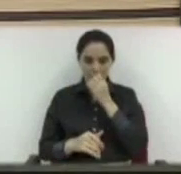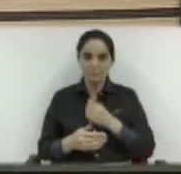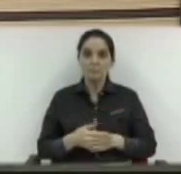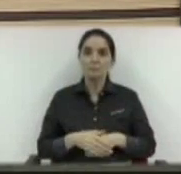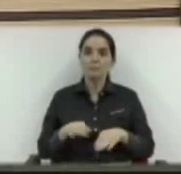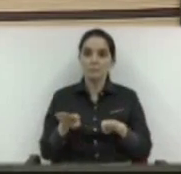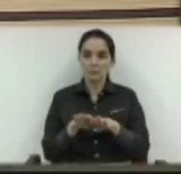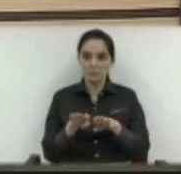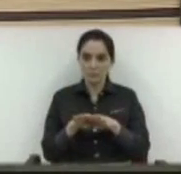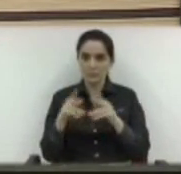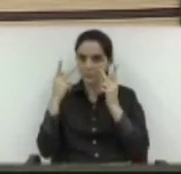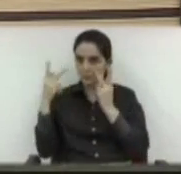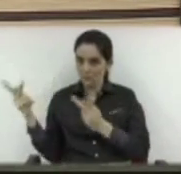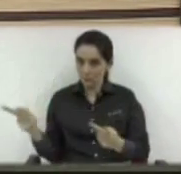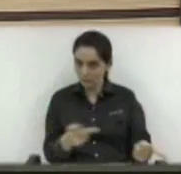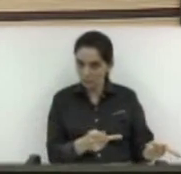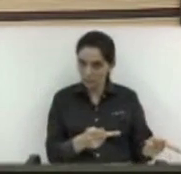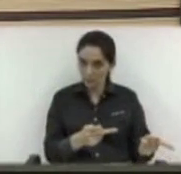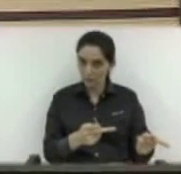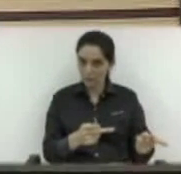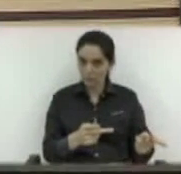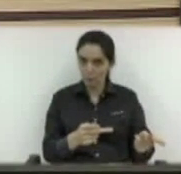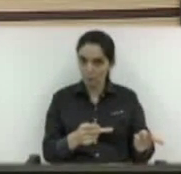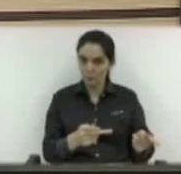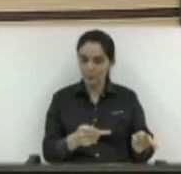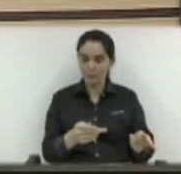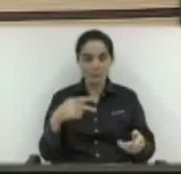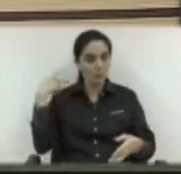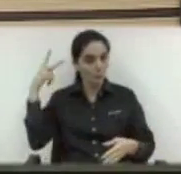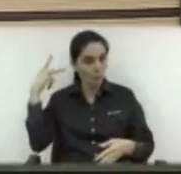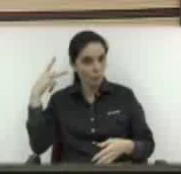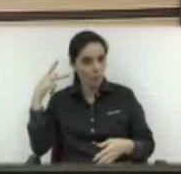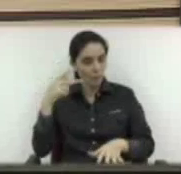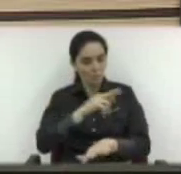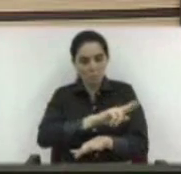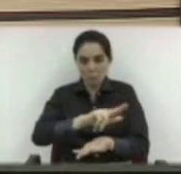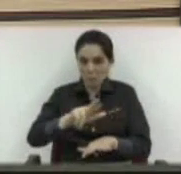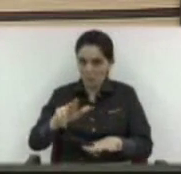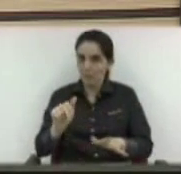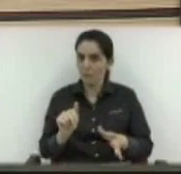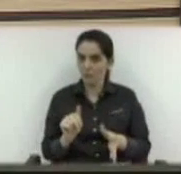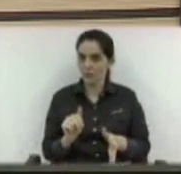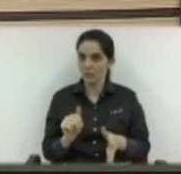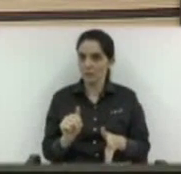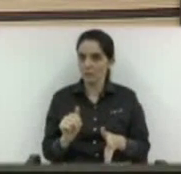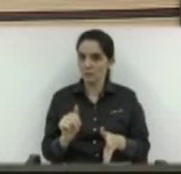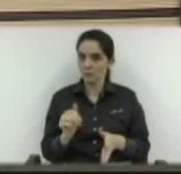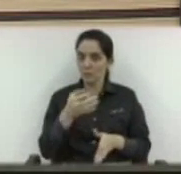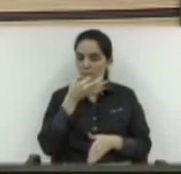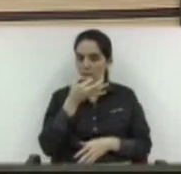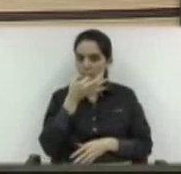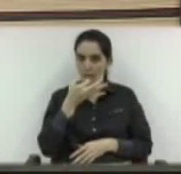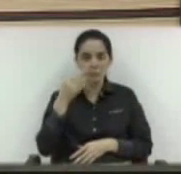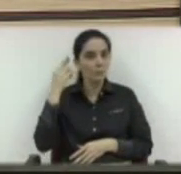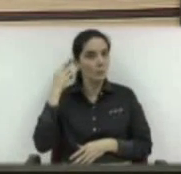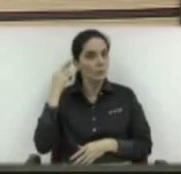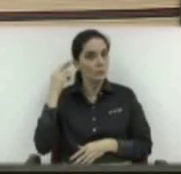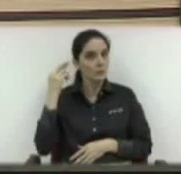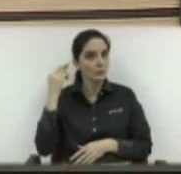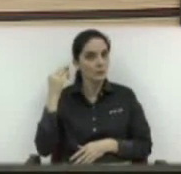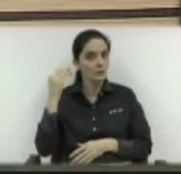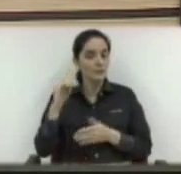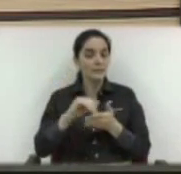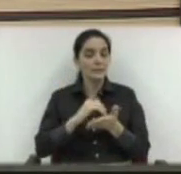E também convido os demais também vereadores. Acho que porque, visto que, como foi uma sugestão do próprio vereador Ronei, a secretária ela